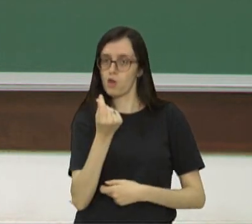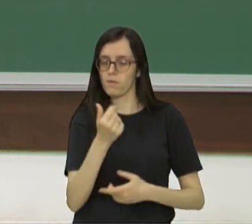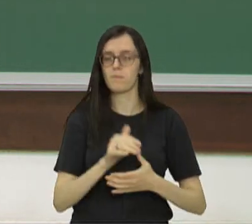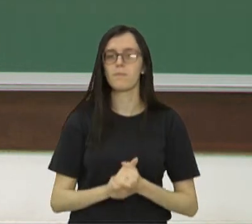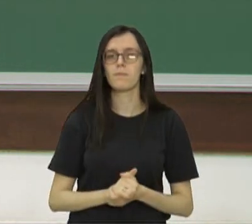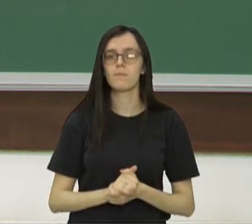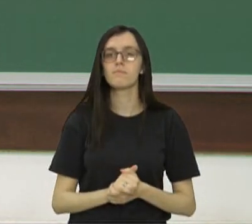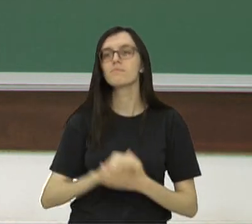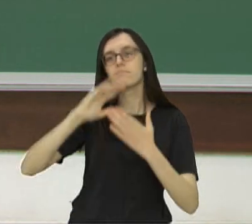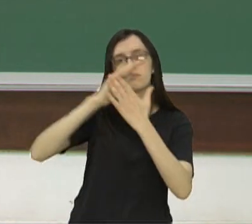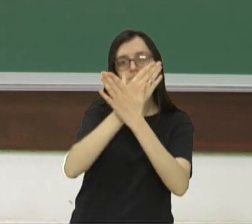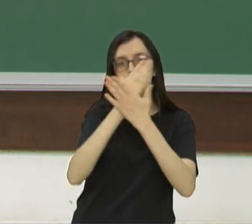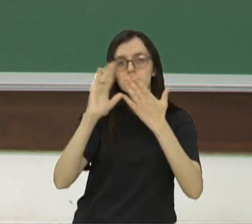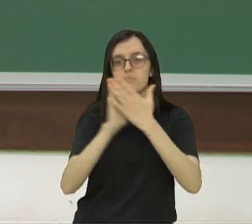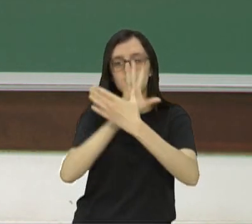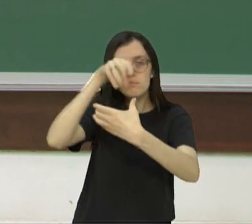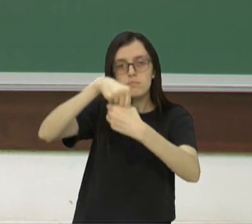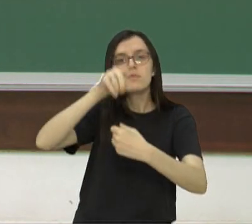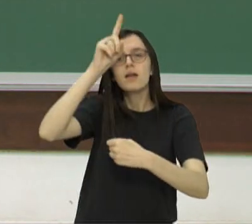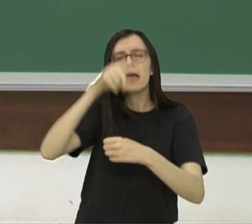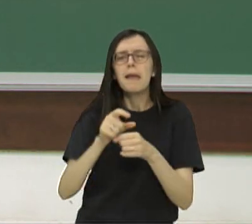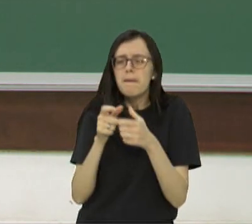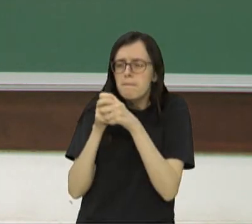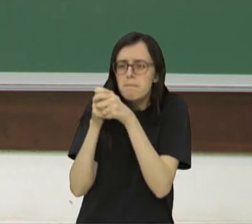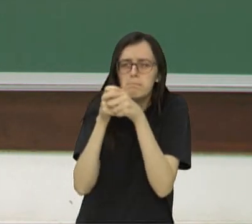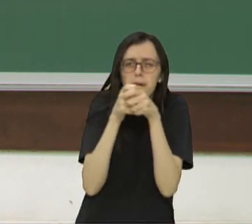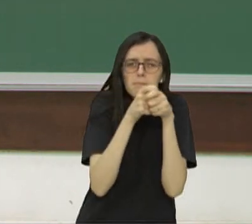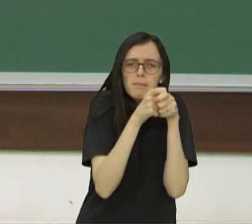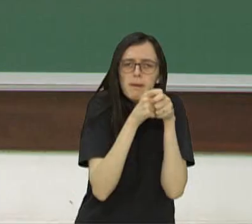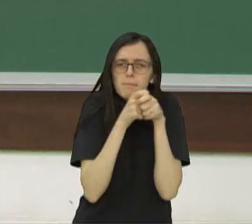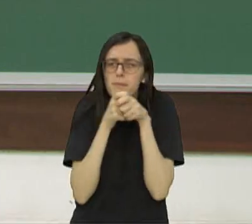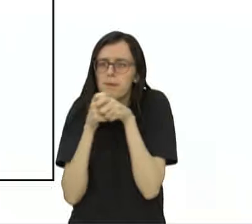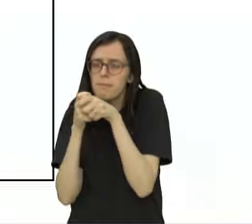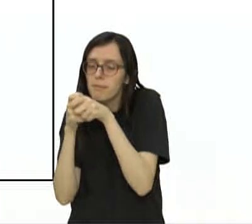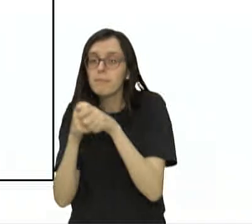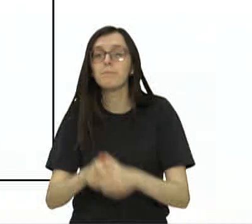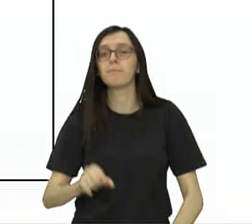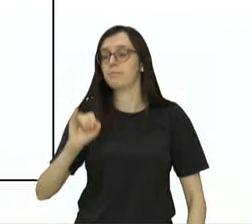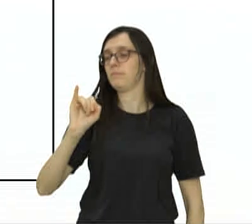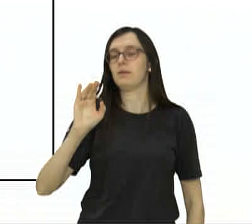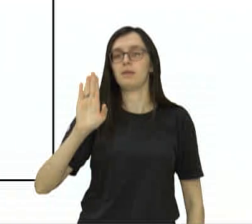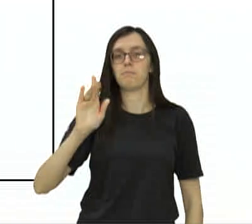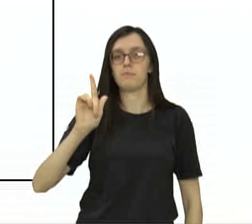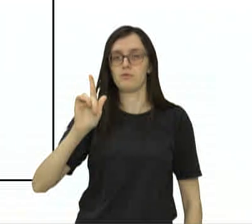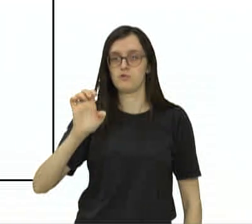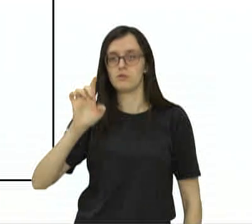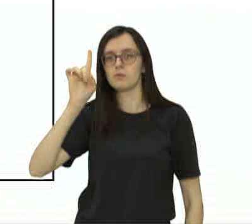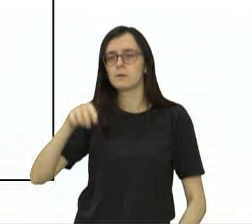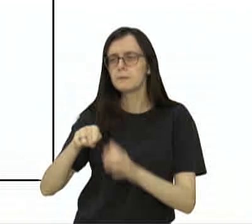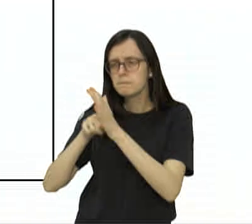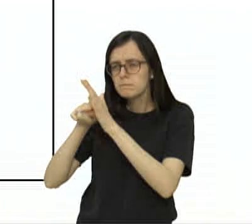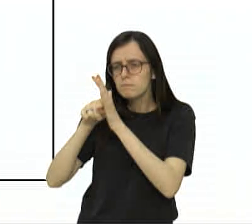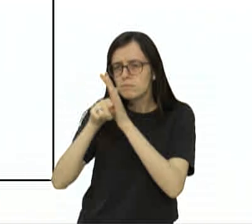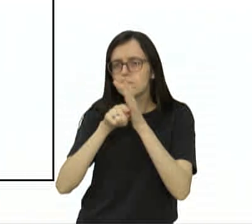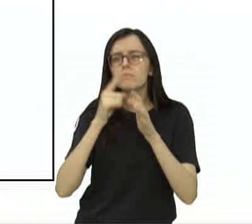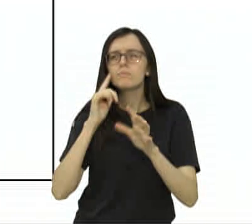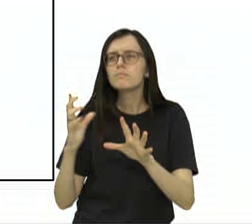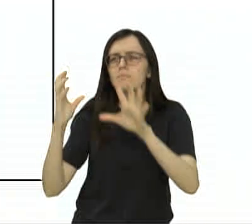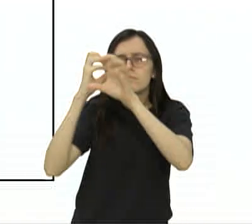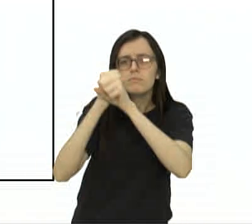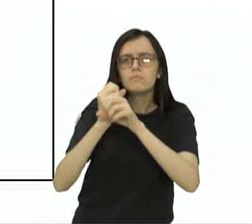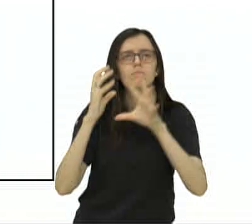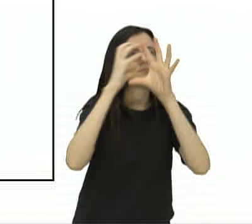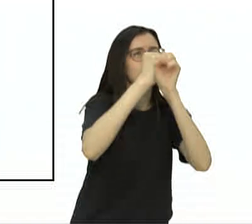sua vez são divididos em micro-regiões. O IBGE faz essa divisão para fins estatísticos,